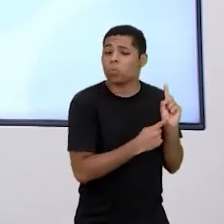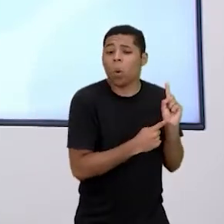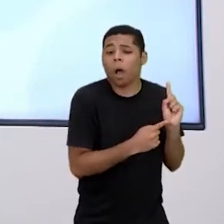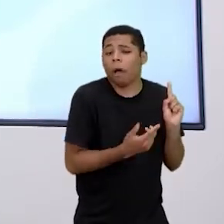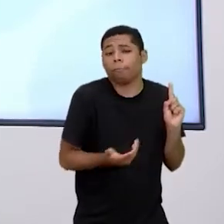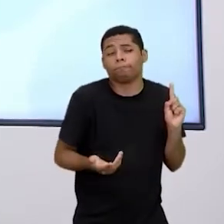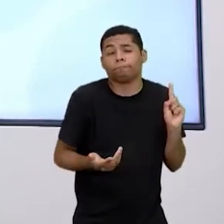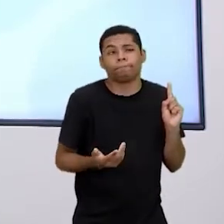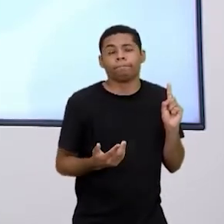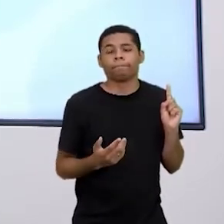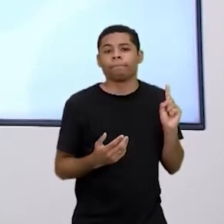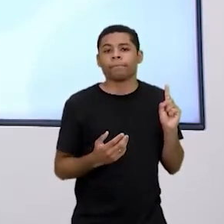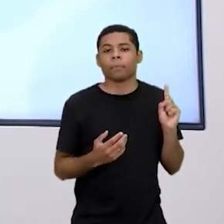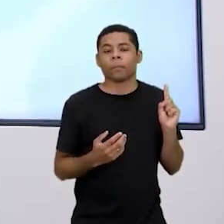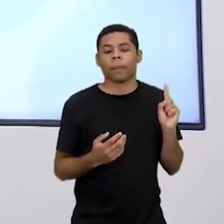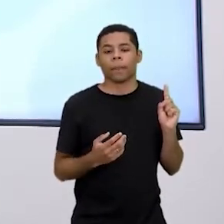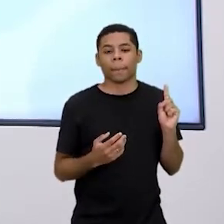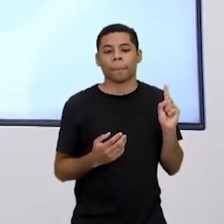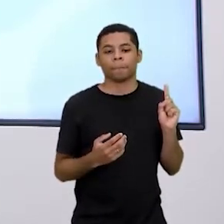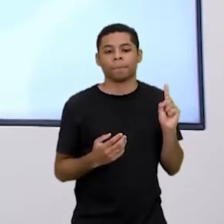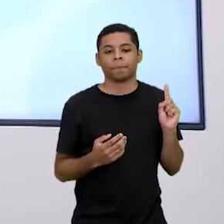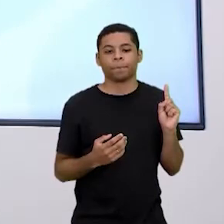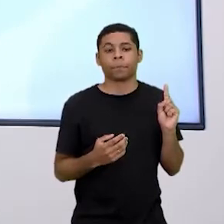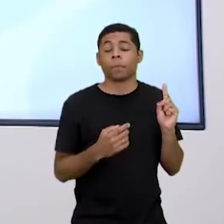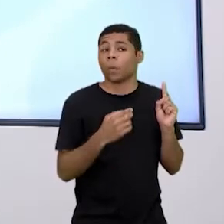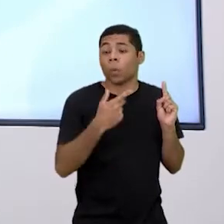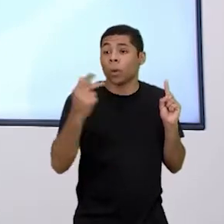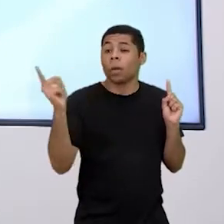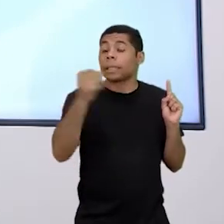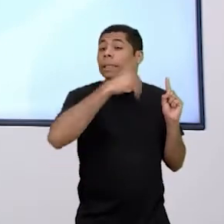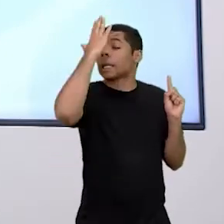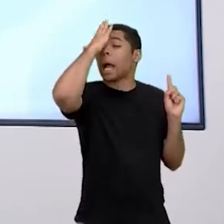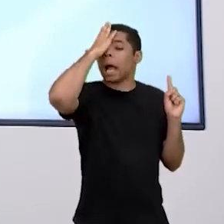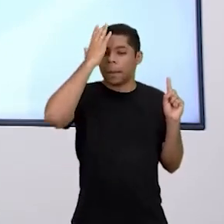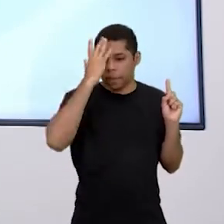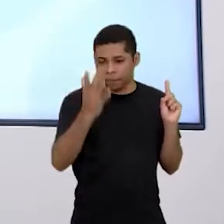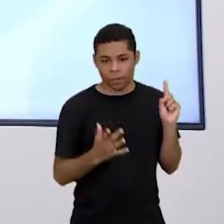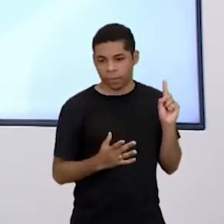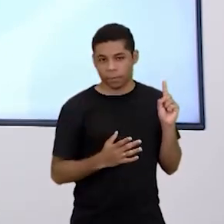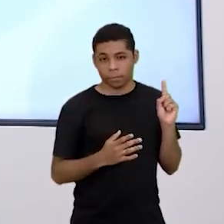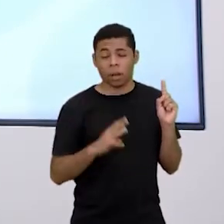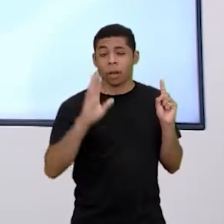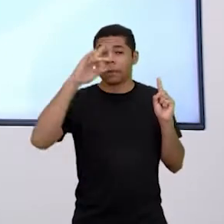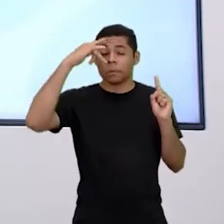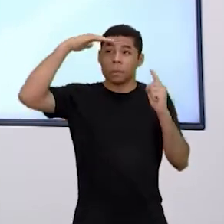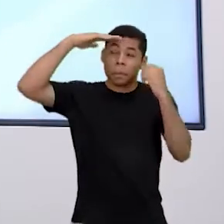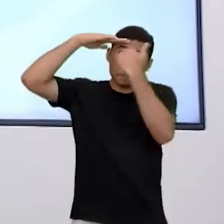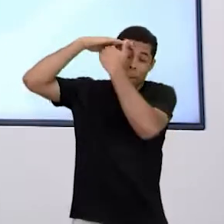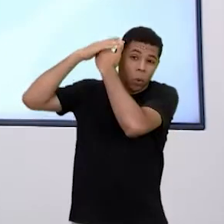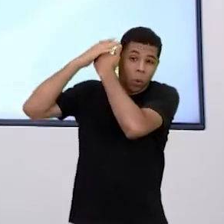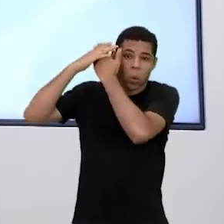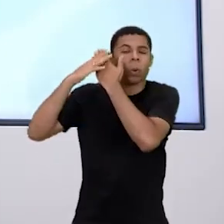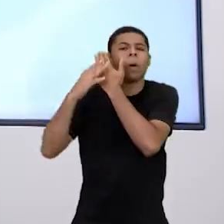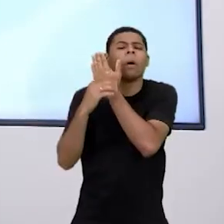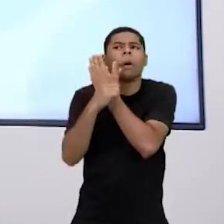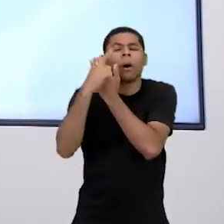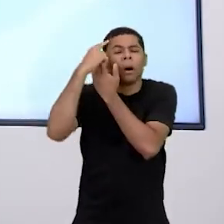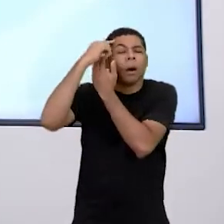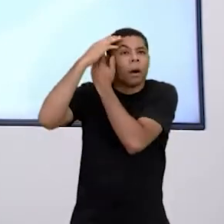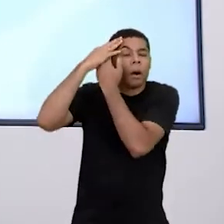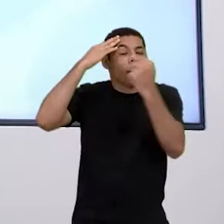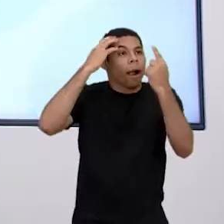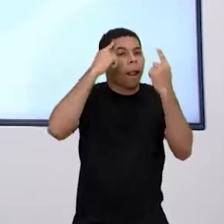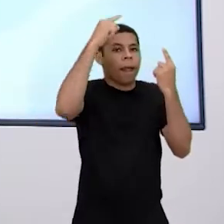coisa que é uma coisa consciente. Às vezes está lá no seu inconsciente essa personagem, por que você criou essa